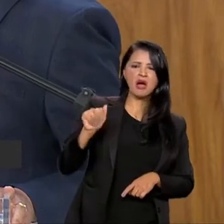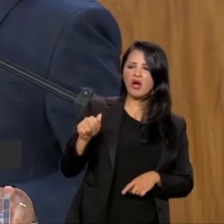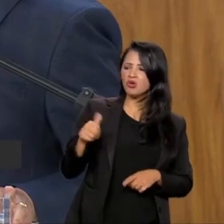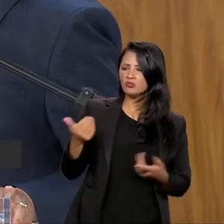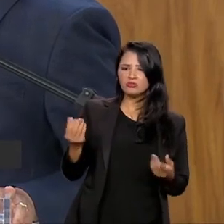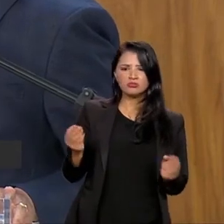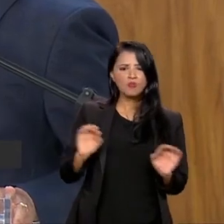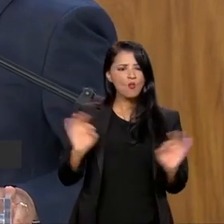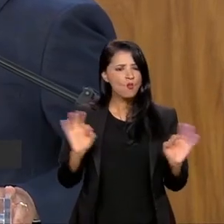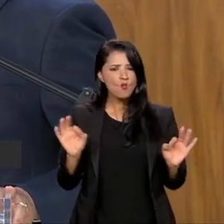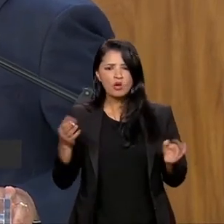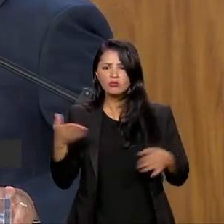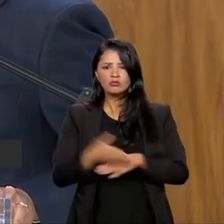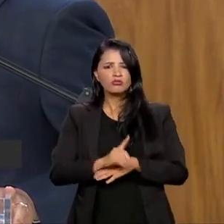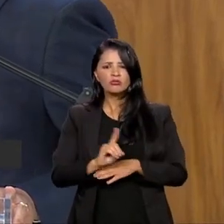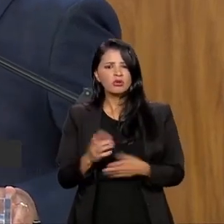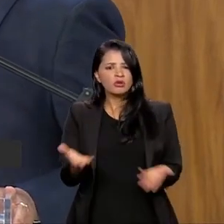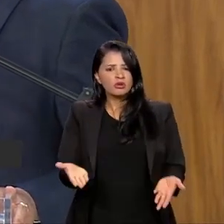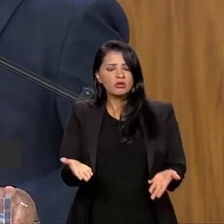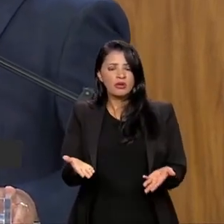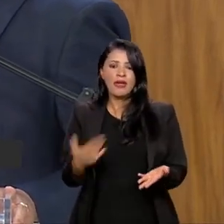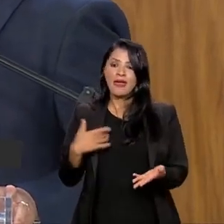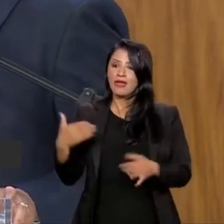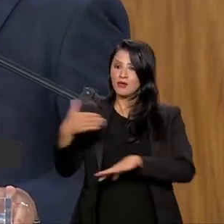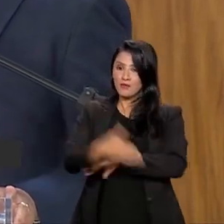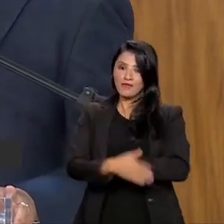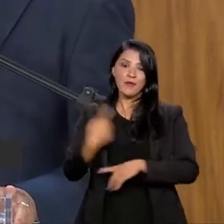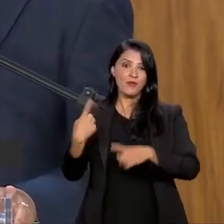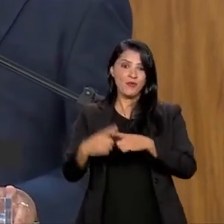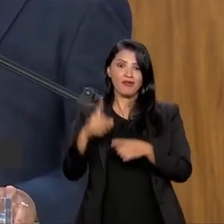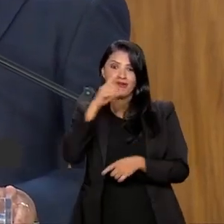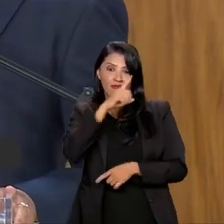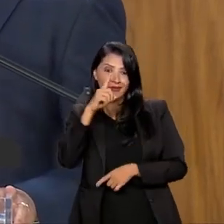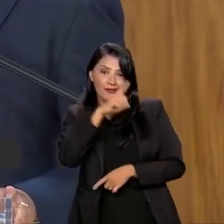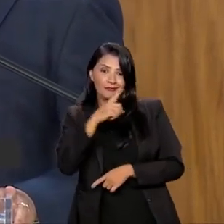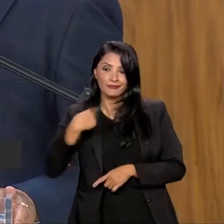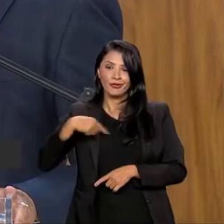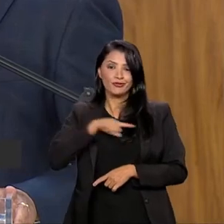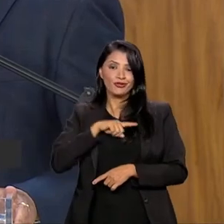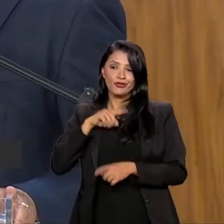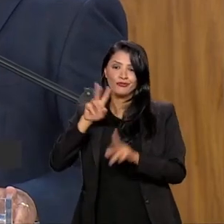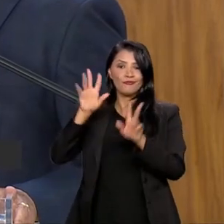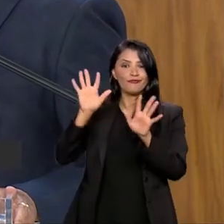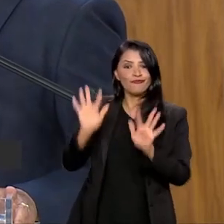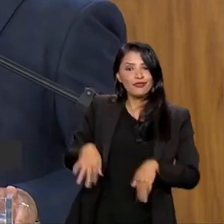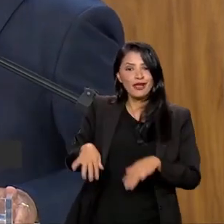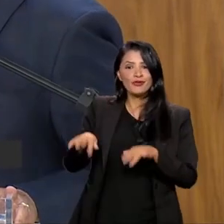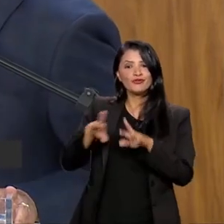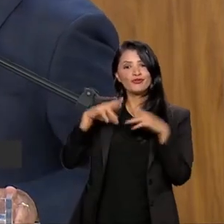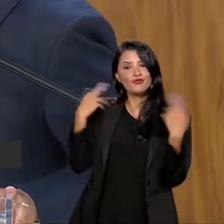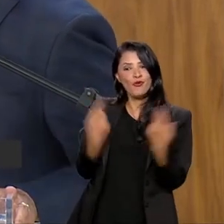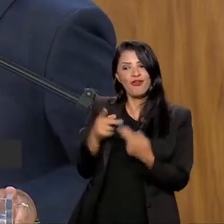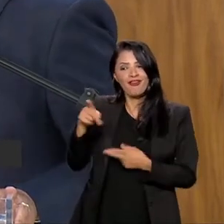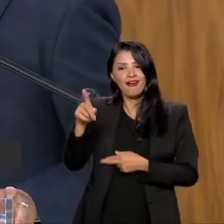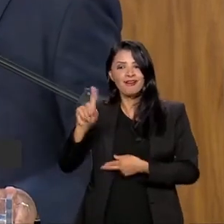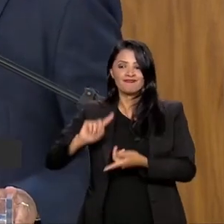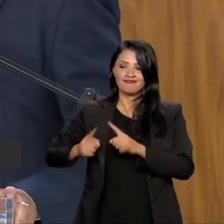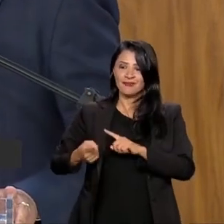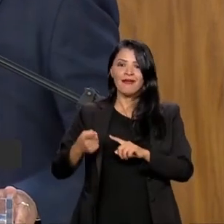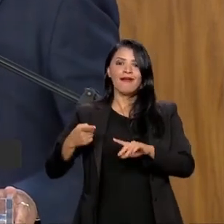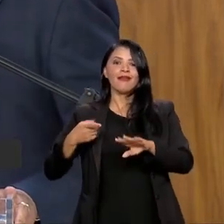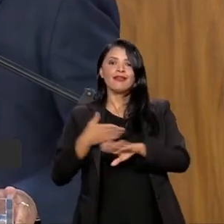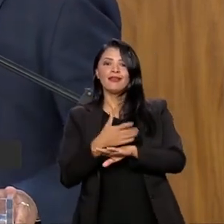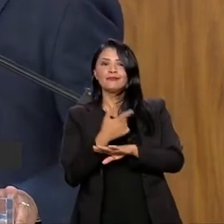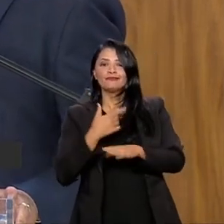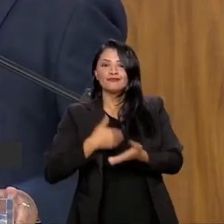não está aqui por uma falha nossa, porque nós terminamos o tema em questão com o presidente e entramos em outro